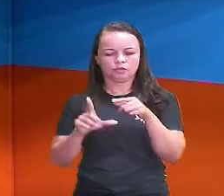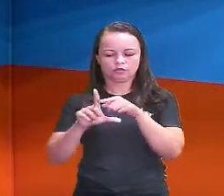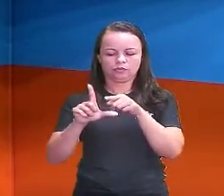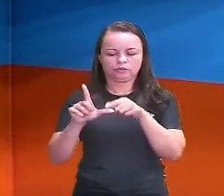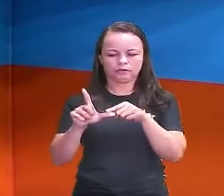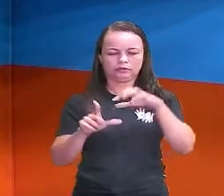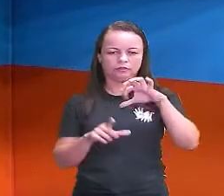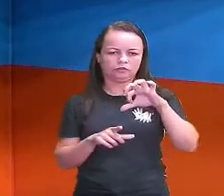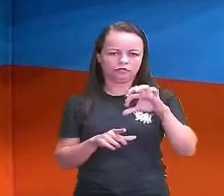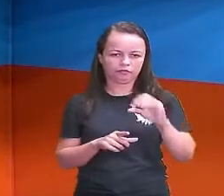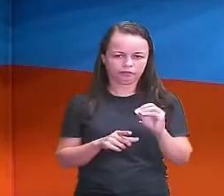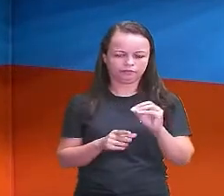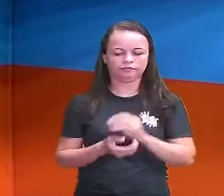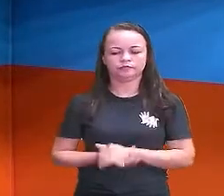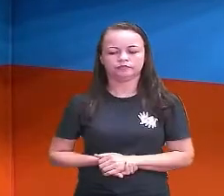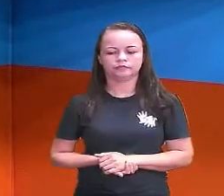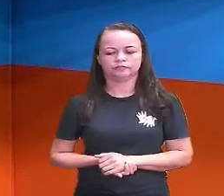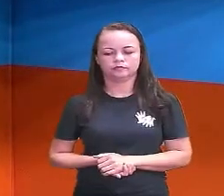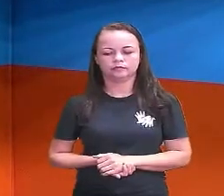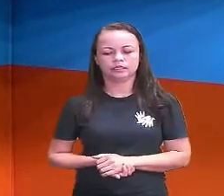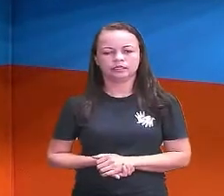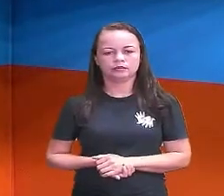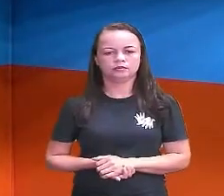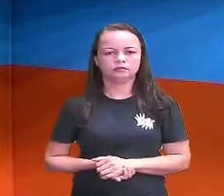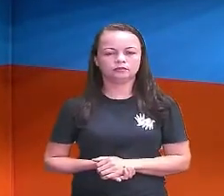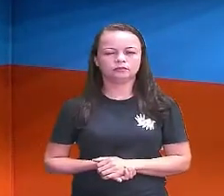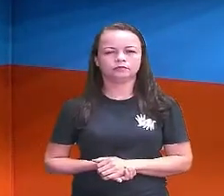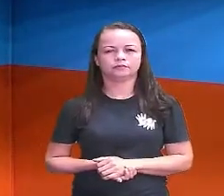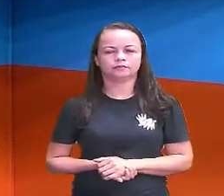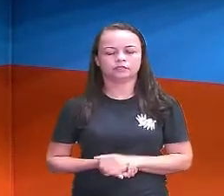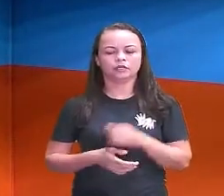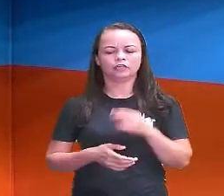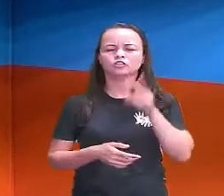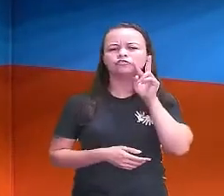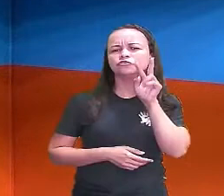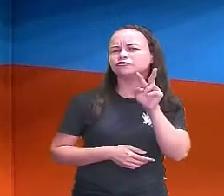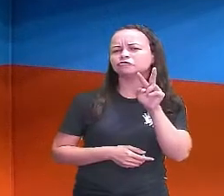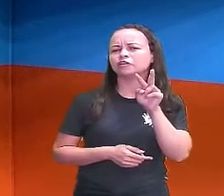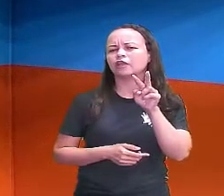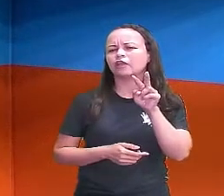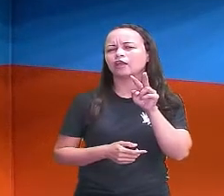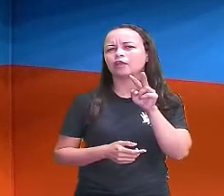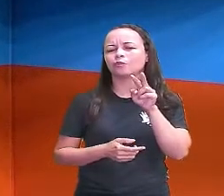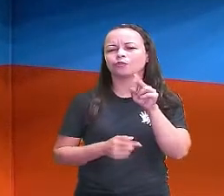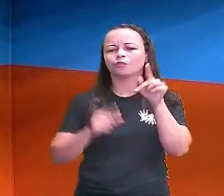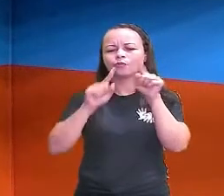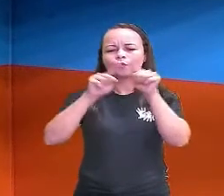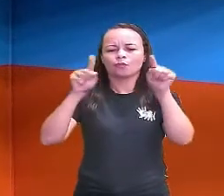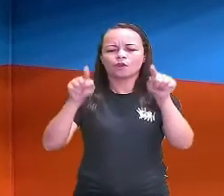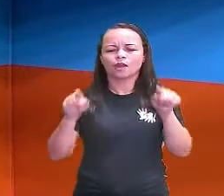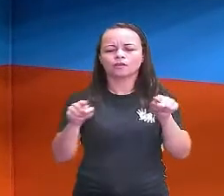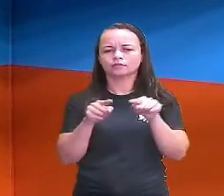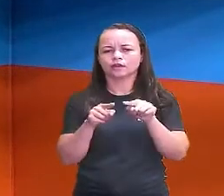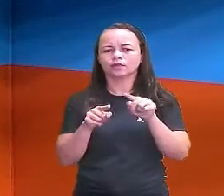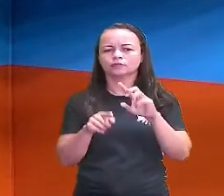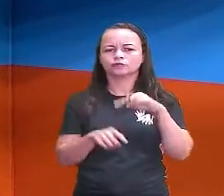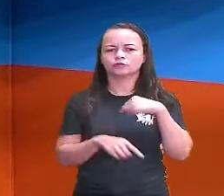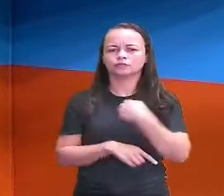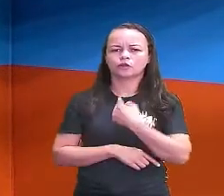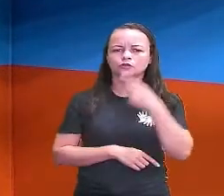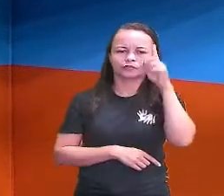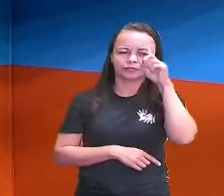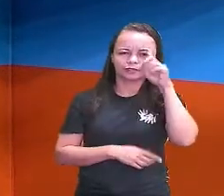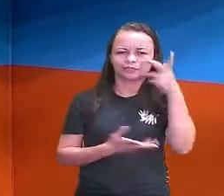90 graus. Vamos continuar. Onde é que a gente vê quadrados no nosso dia a dia? Eu estou na